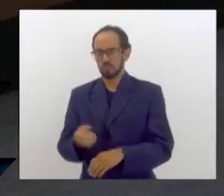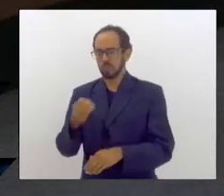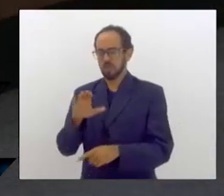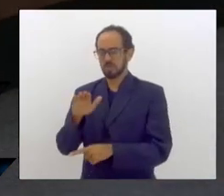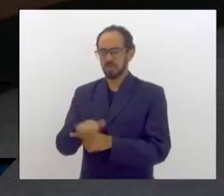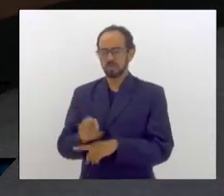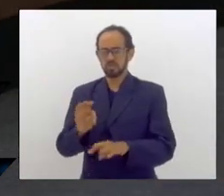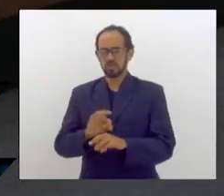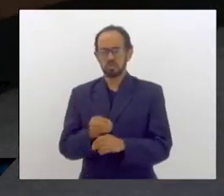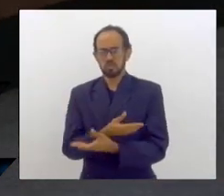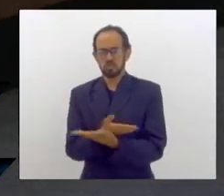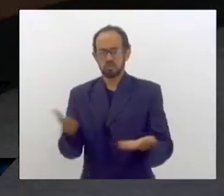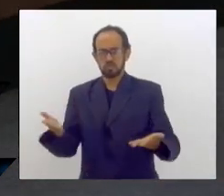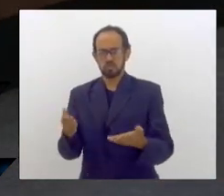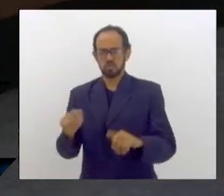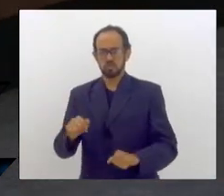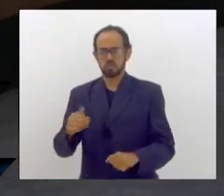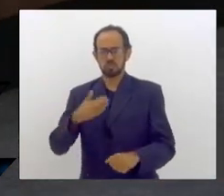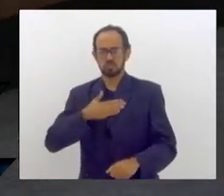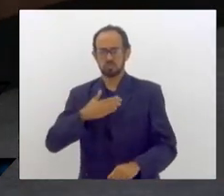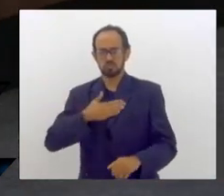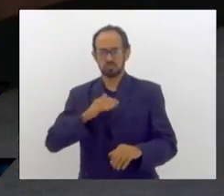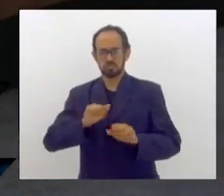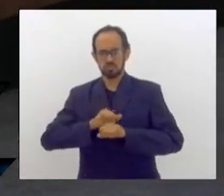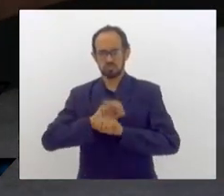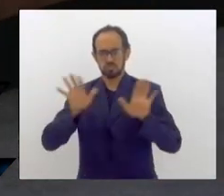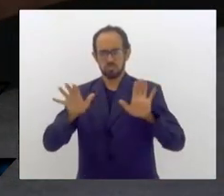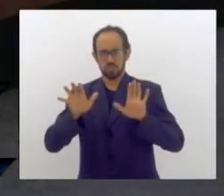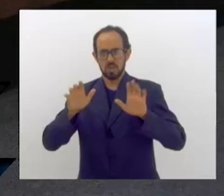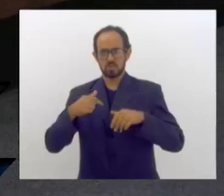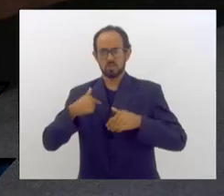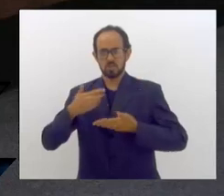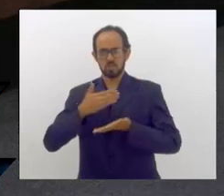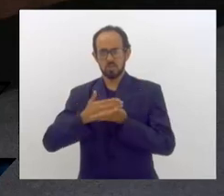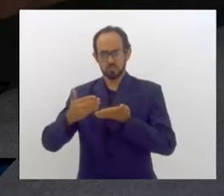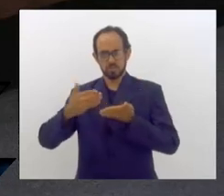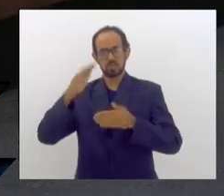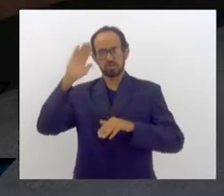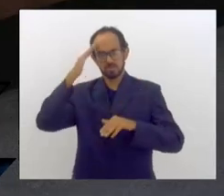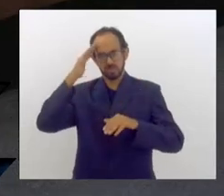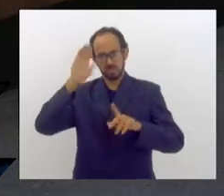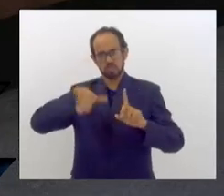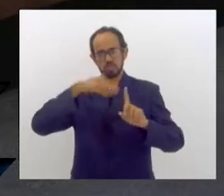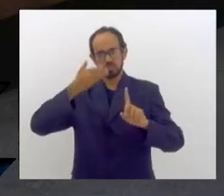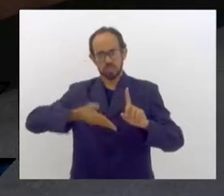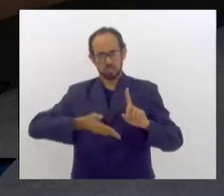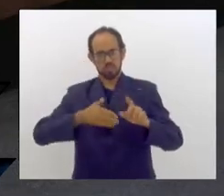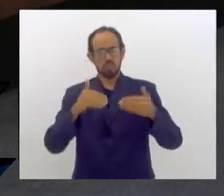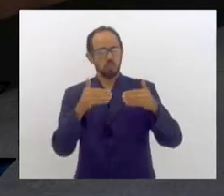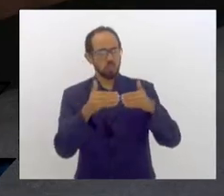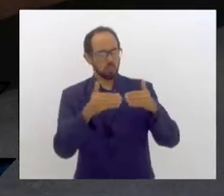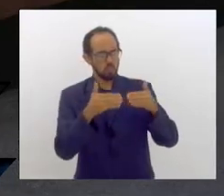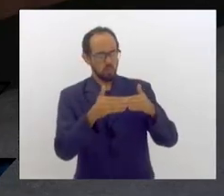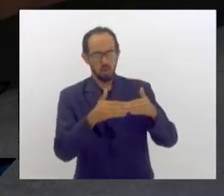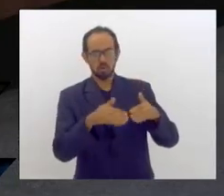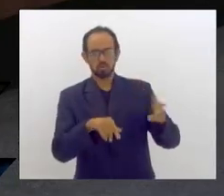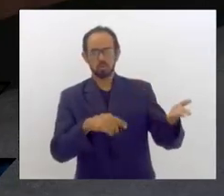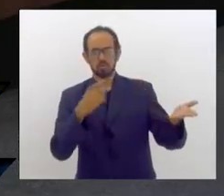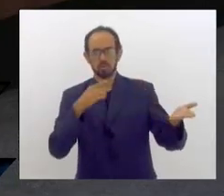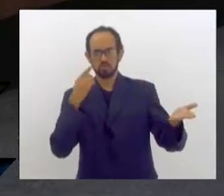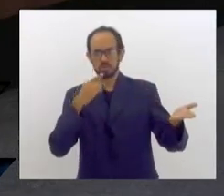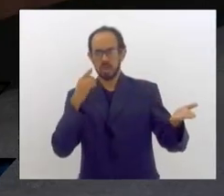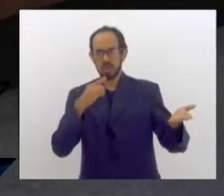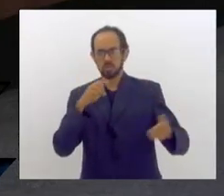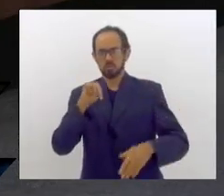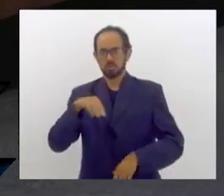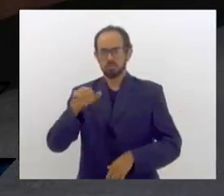tarde a todos. Vou deixar muito claro que eu estou também começando a compreender as homenagens, concordo com muitas palavras que o deputado colega